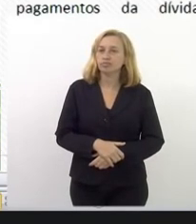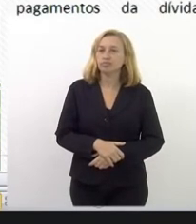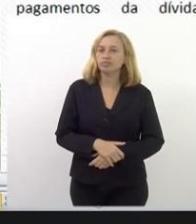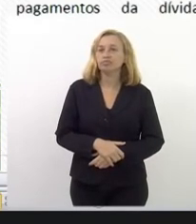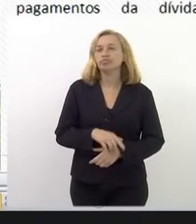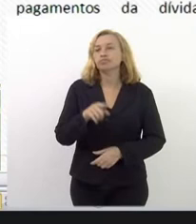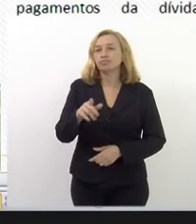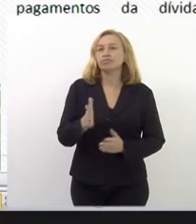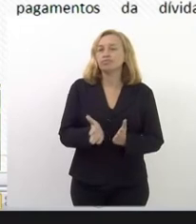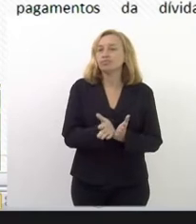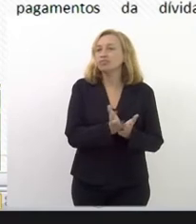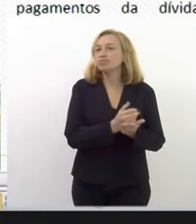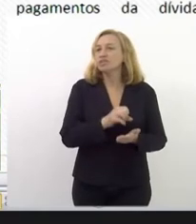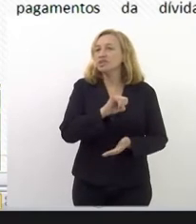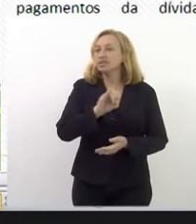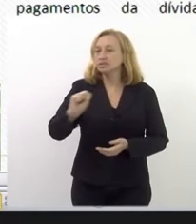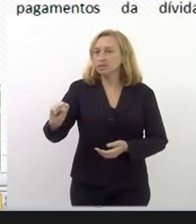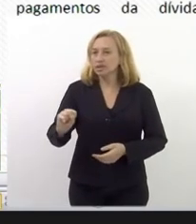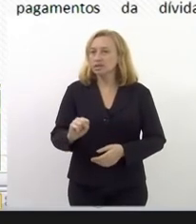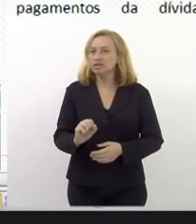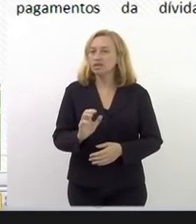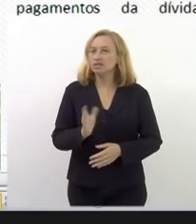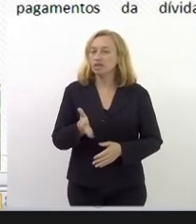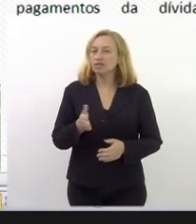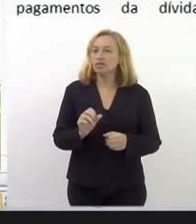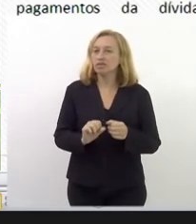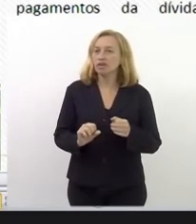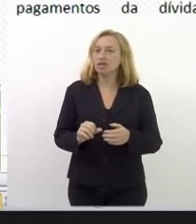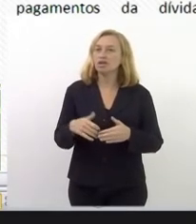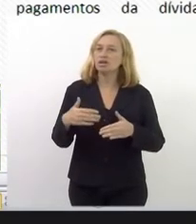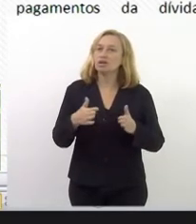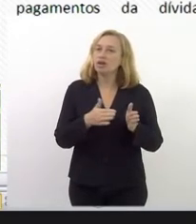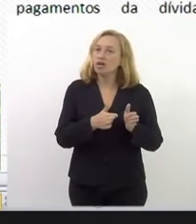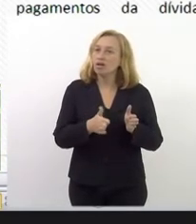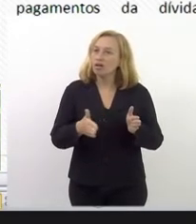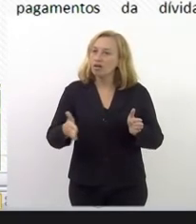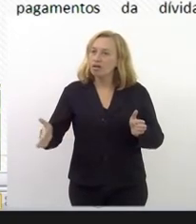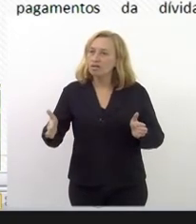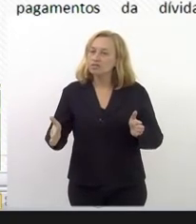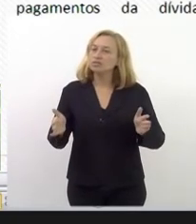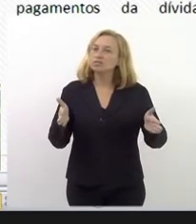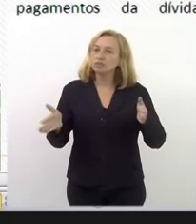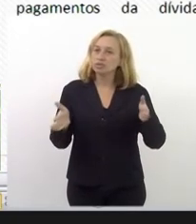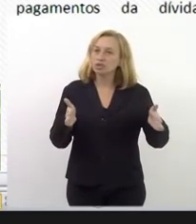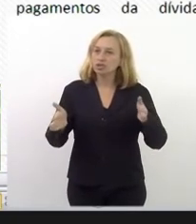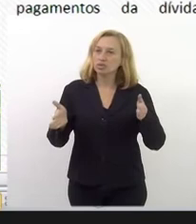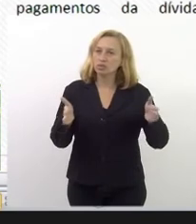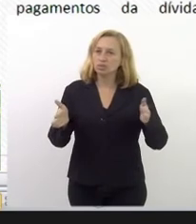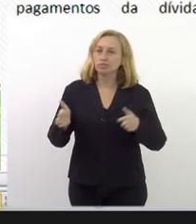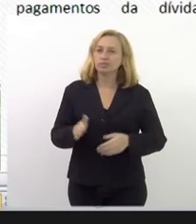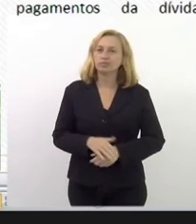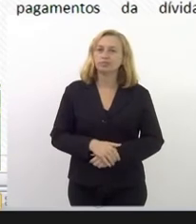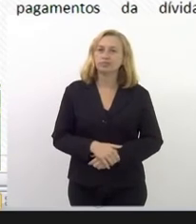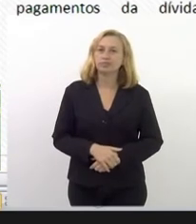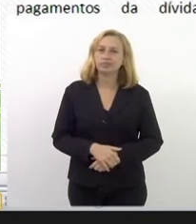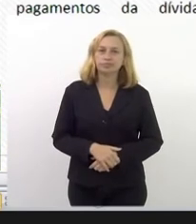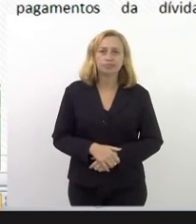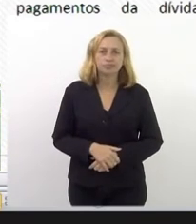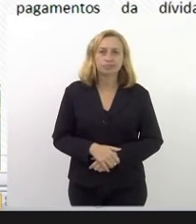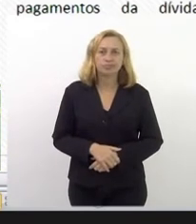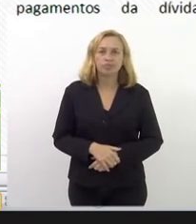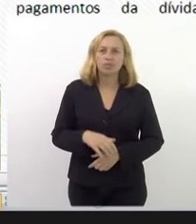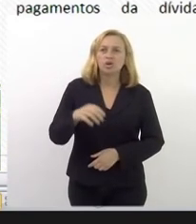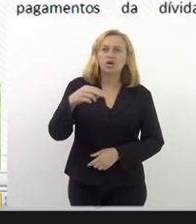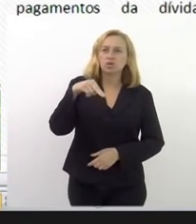Aqui a arrecadação de ICMS realizada, né, ao longo do período. Né,